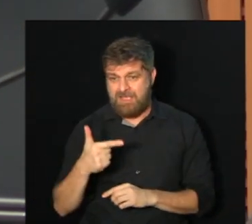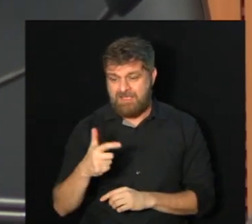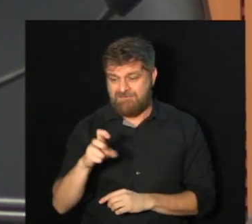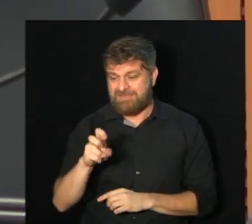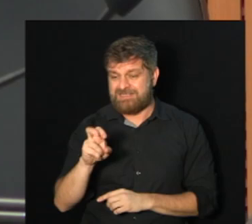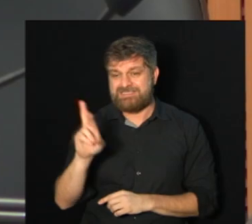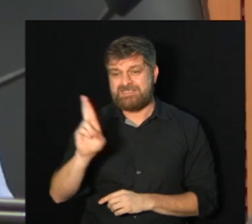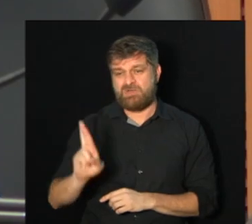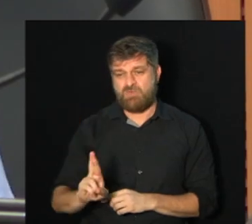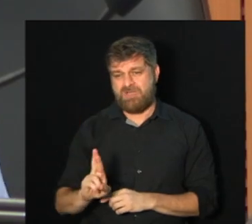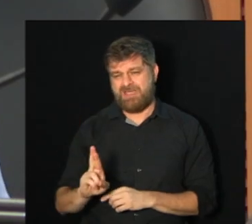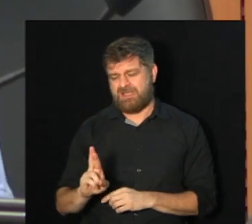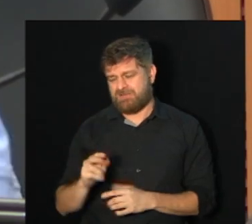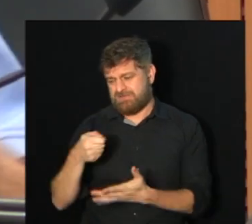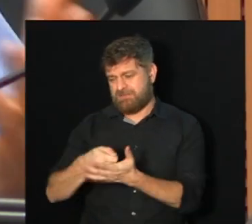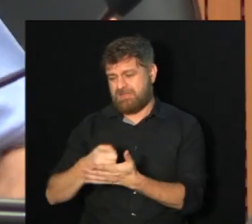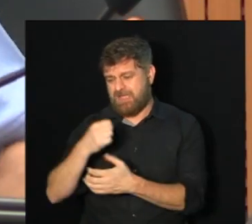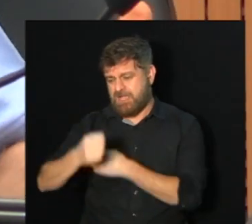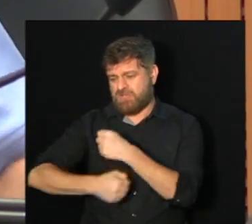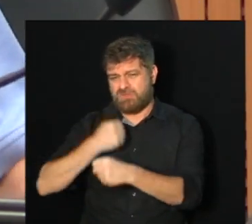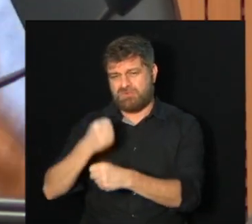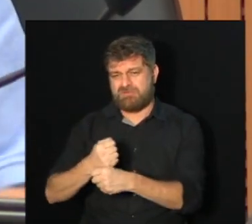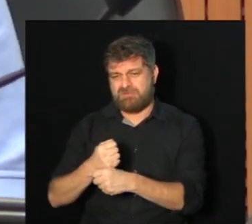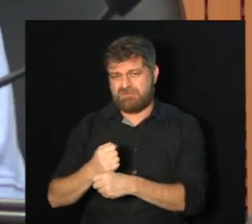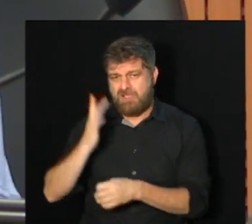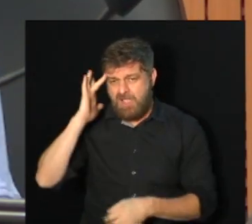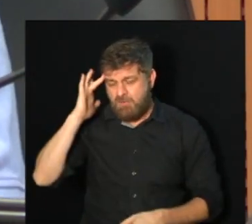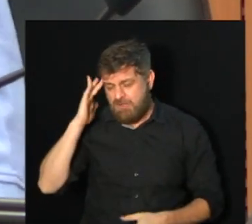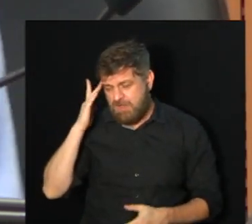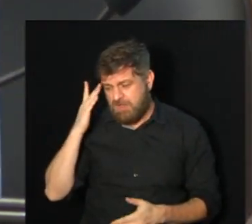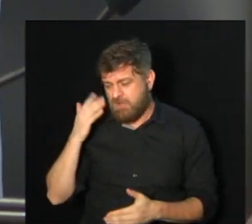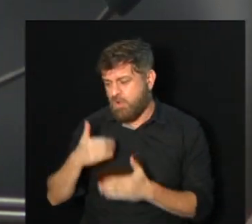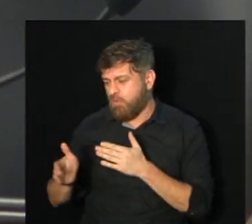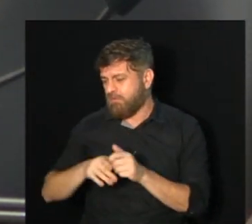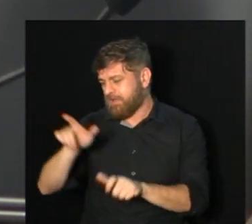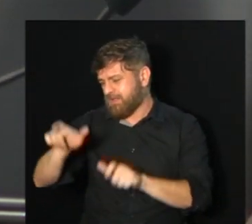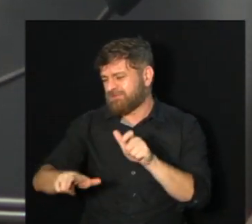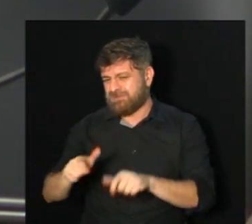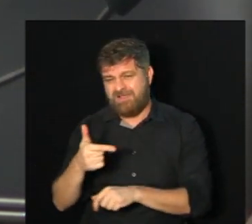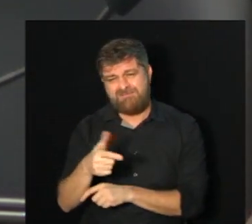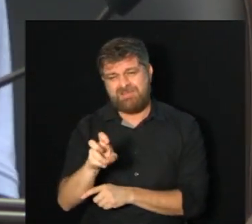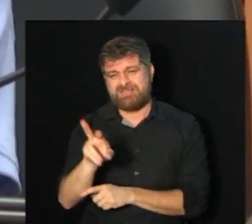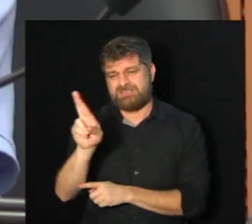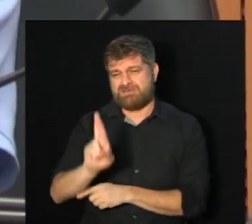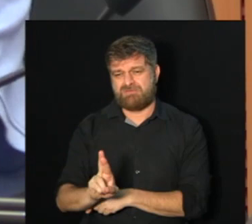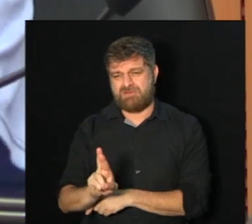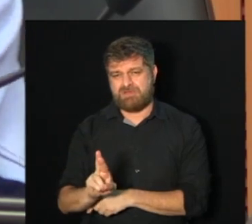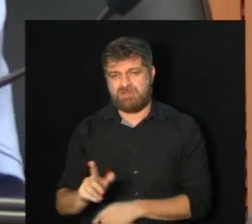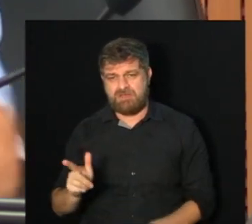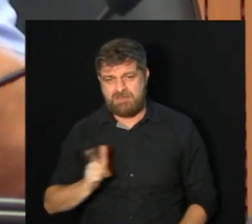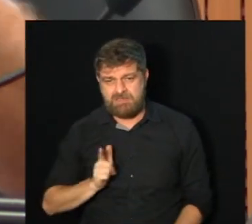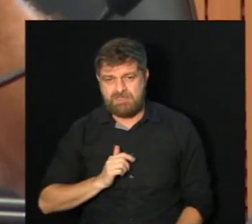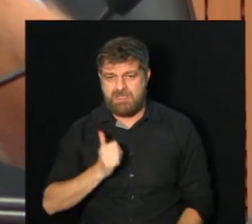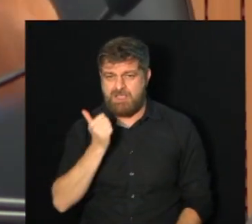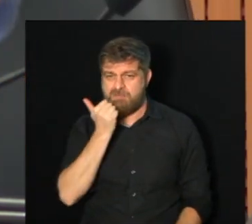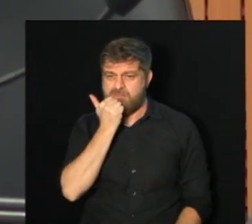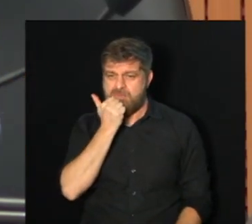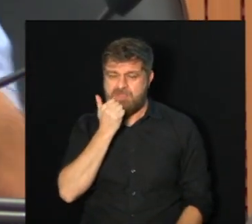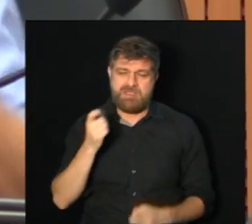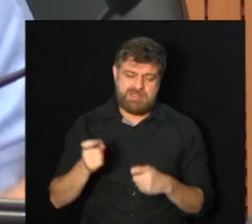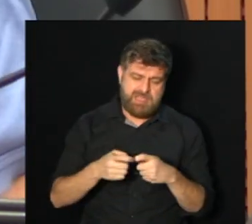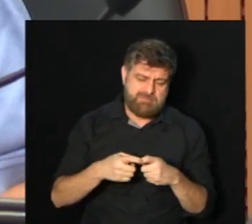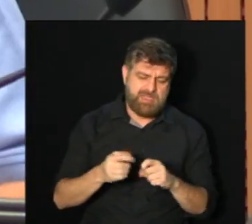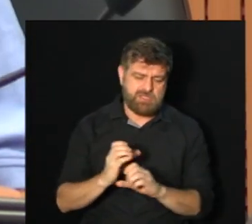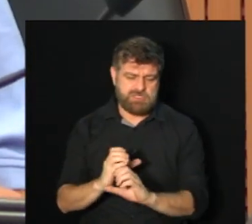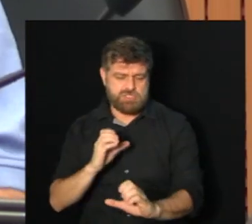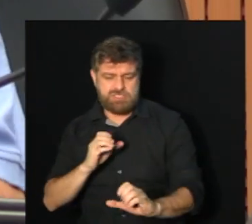ano, em volta disso. Eu acho que qualquer pessoa, porque o nosso colega falou que tem radioamadores médicos,